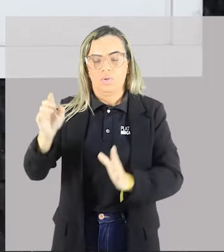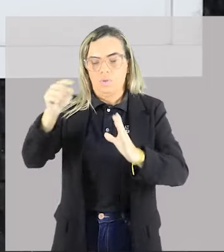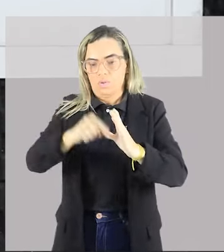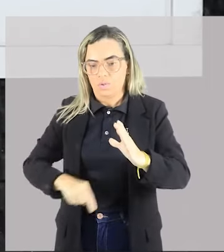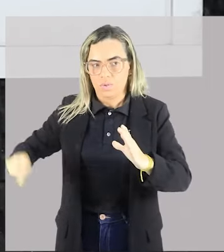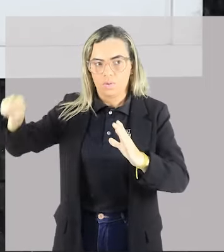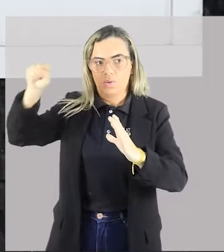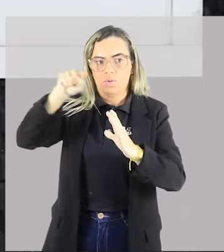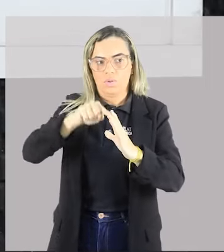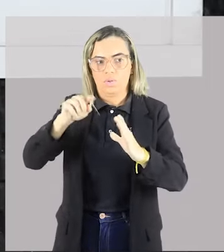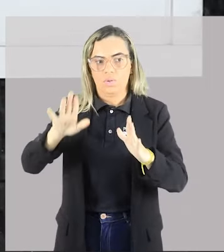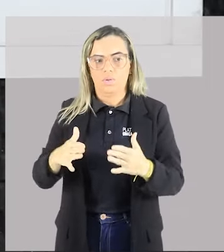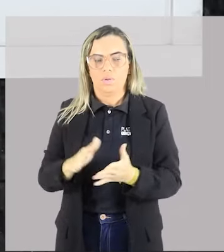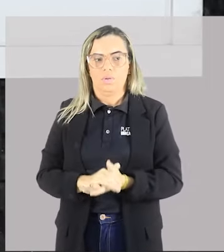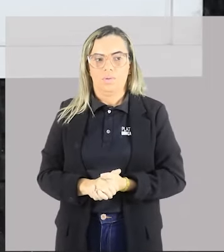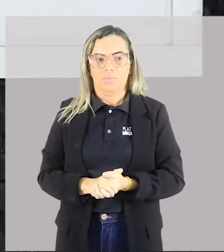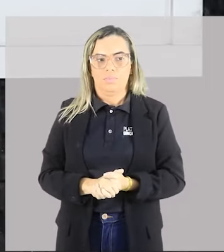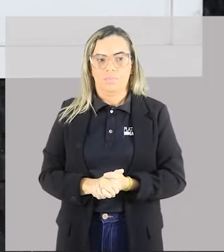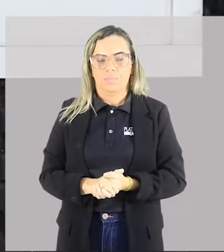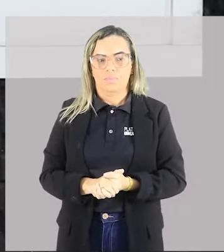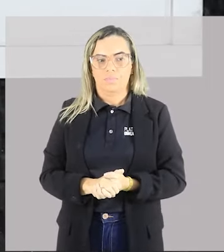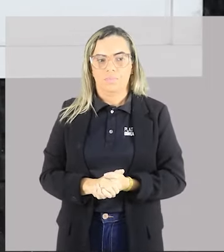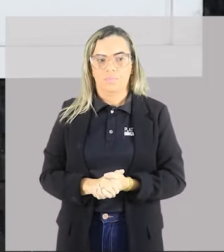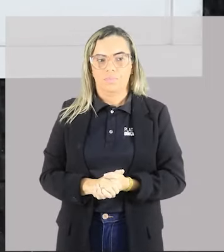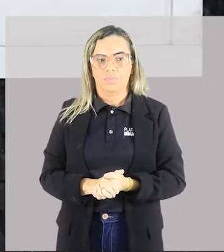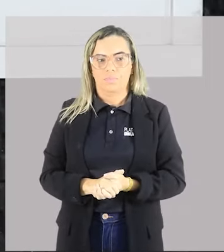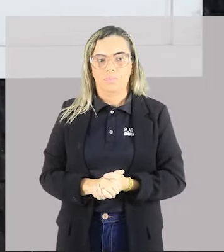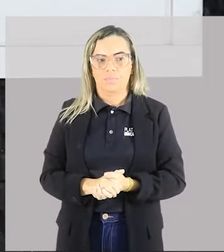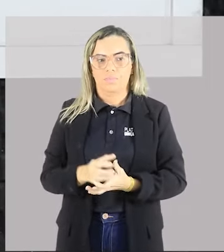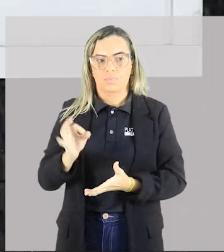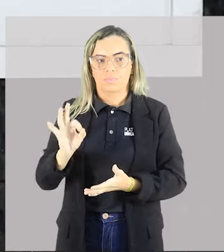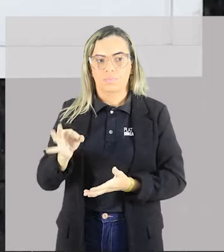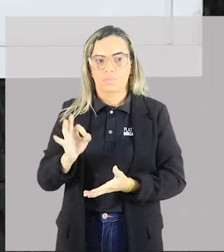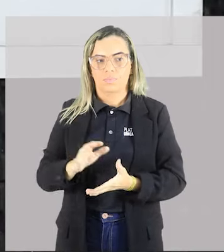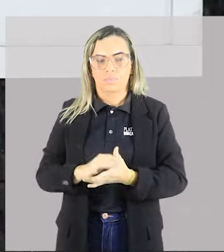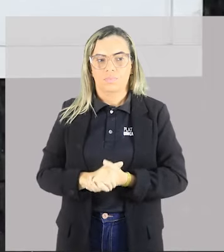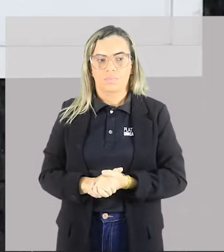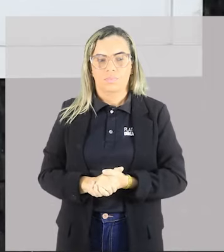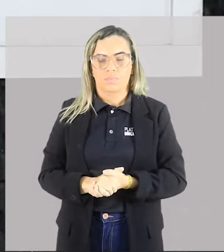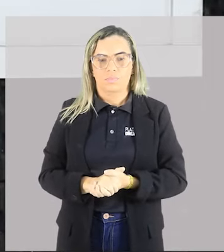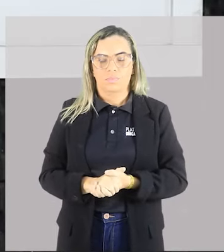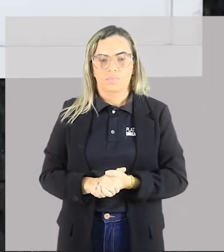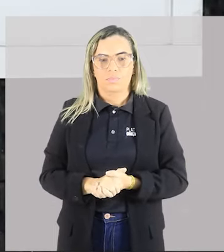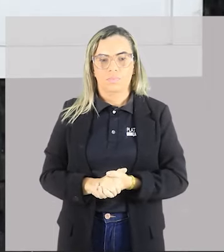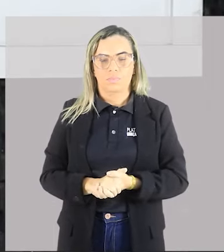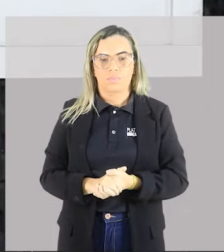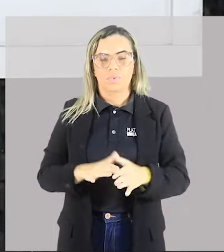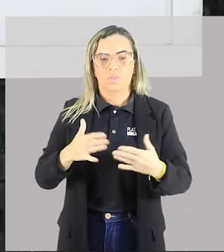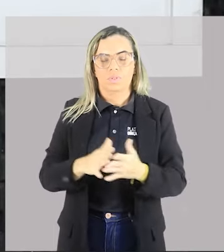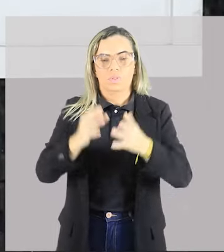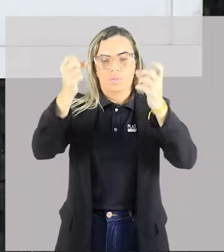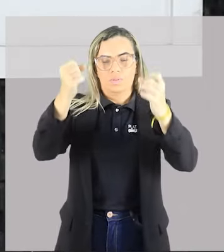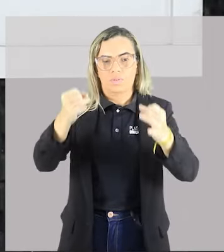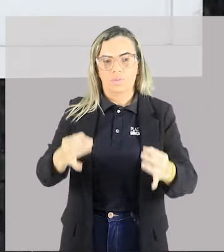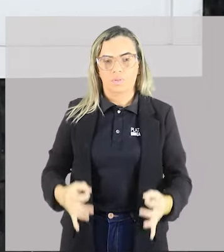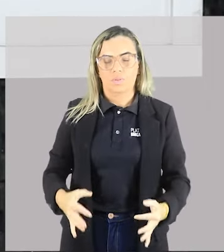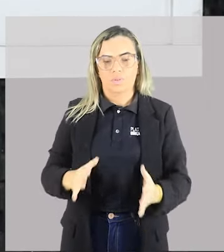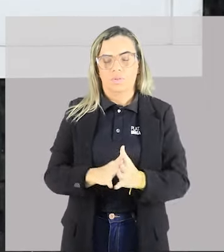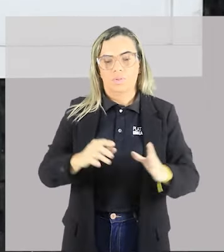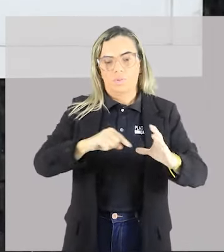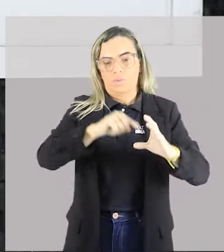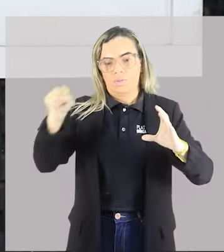ó nesse outro diagrama certo e tô dizendo que existe uma função